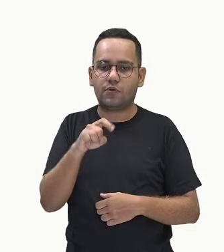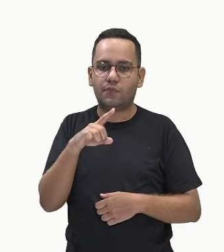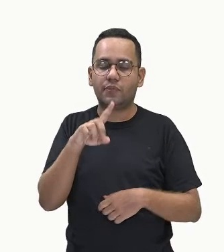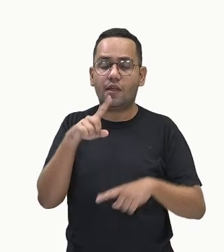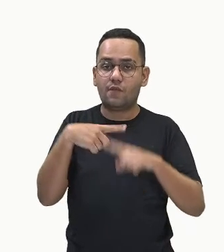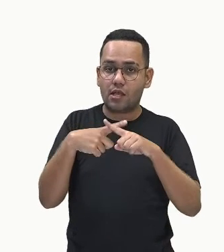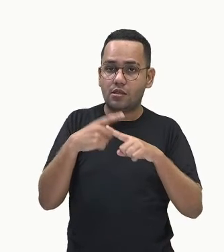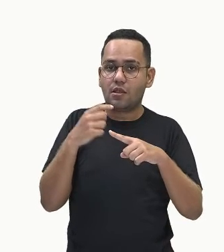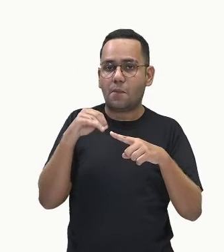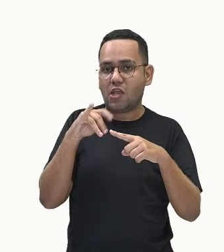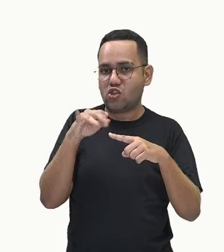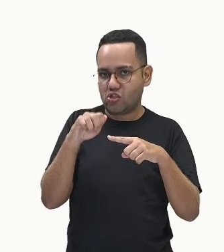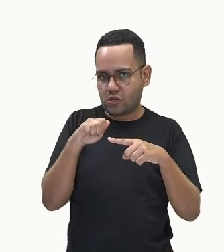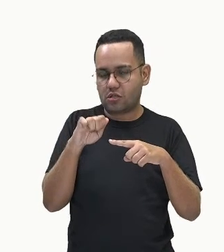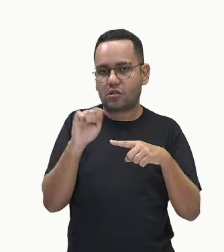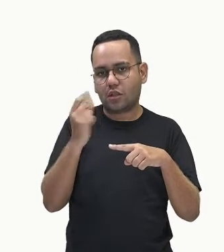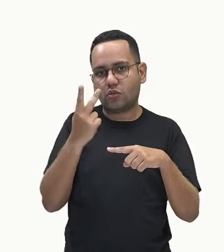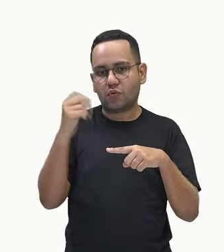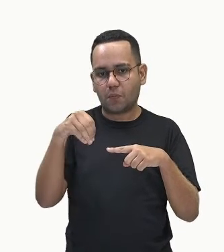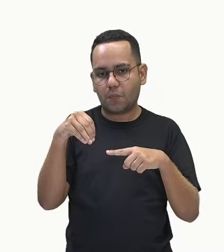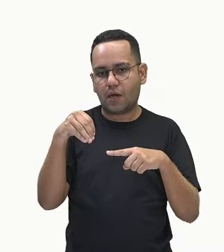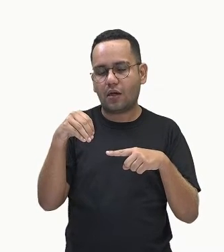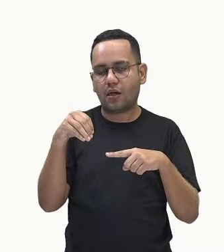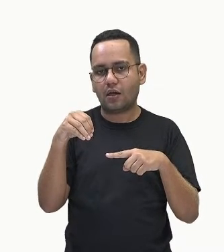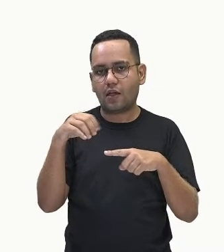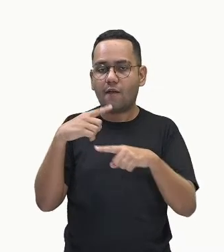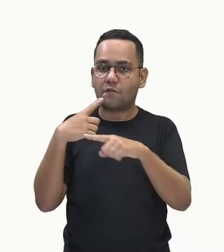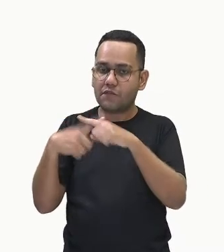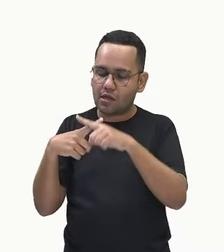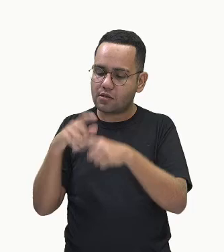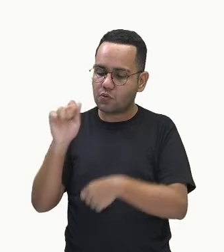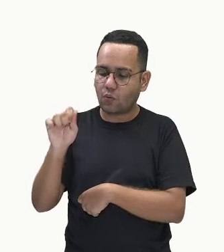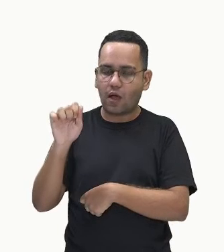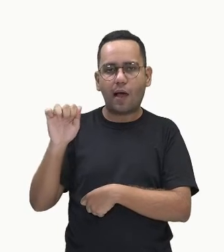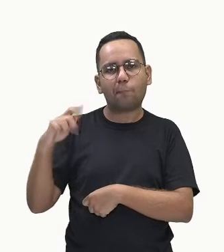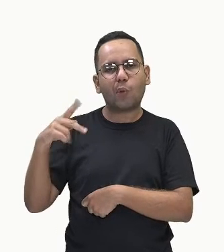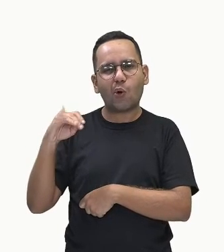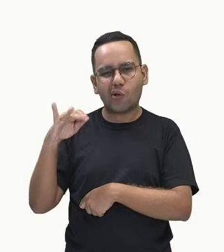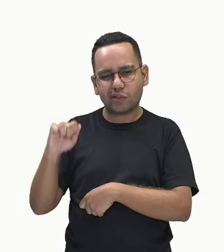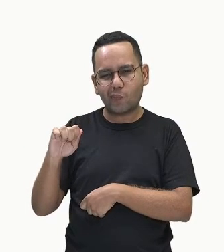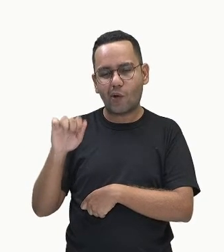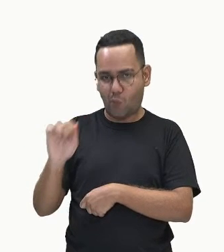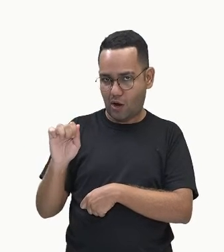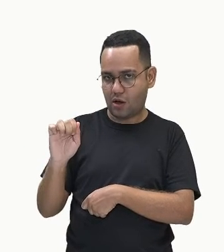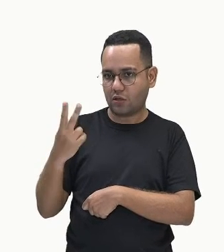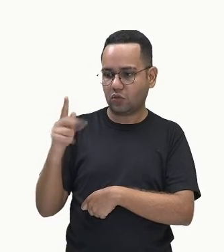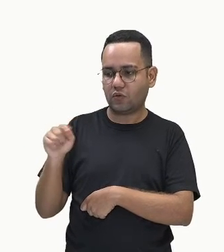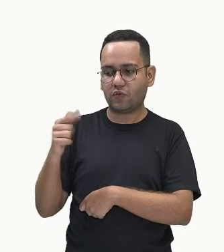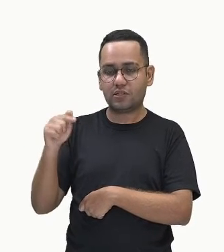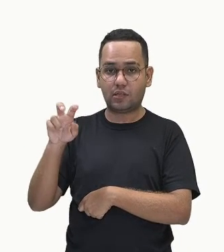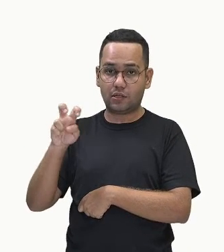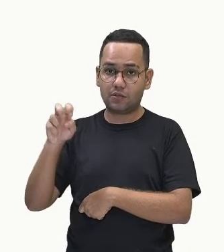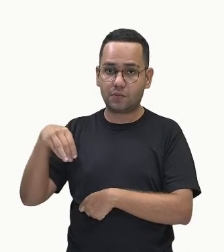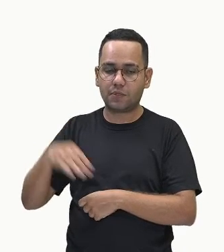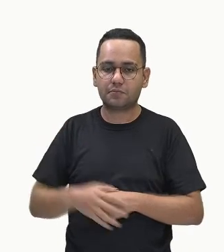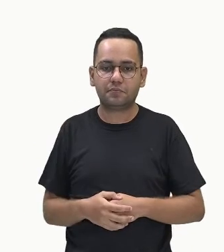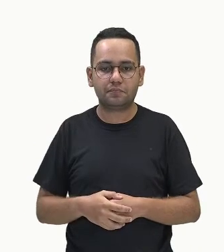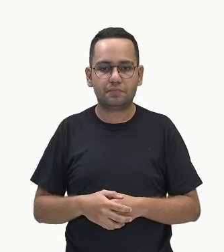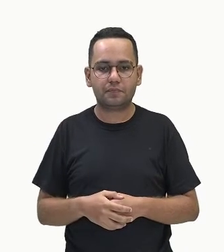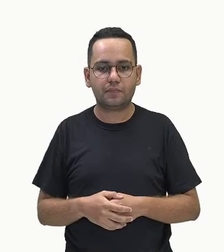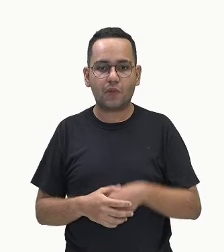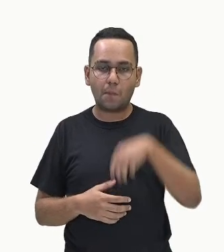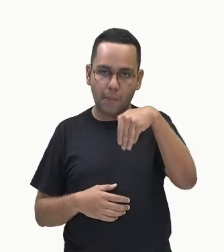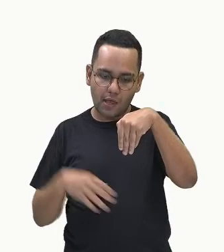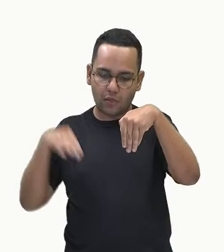metros, vezes a medida do apótema, 2,75 metros. Então, ó, lembrando que metro